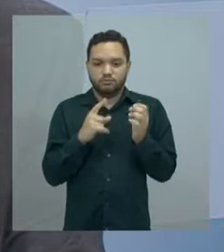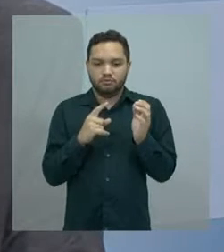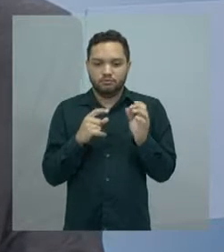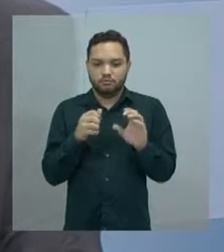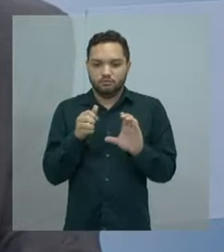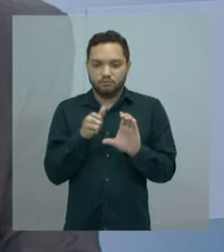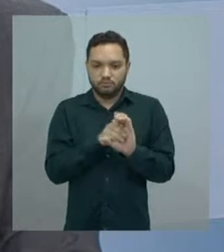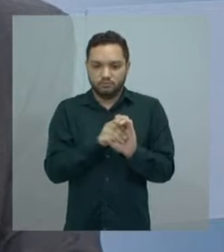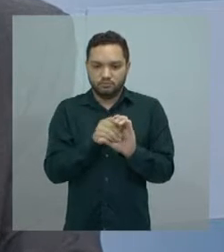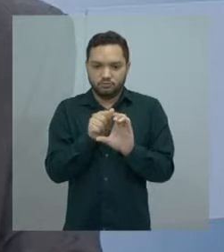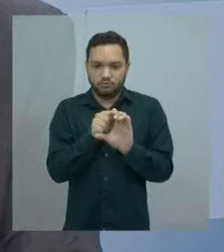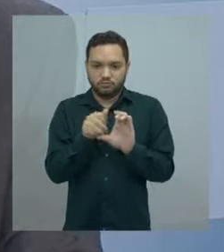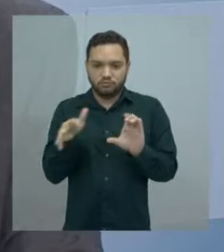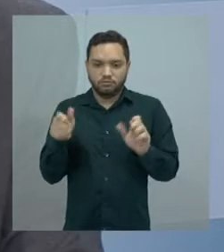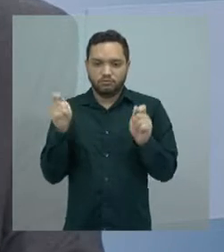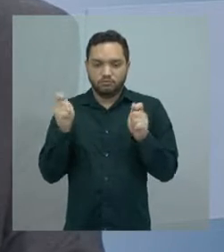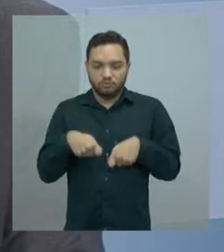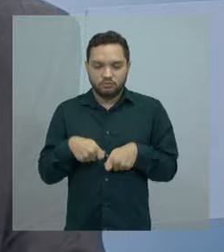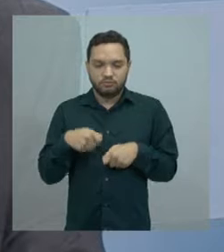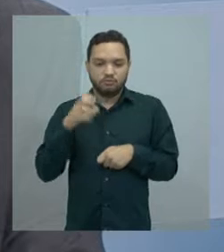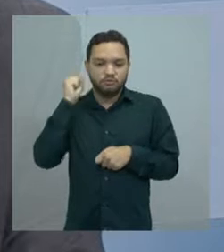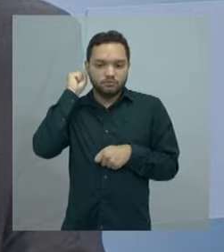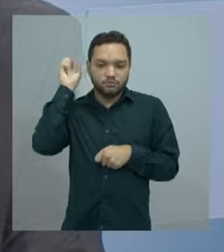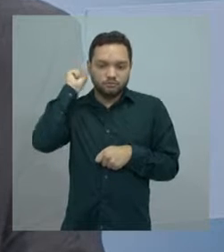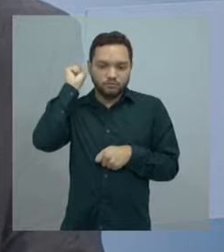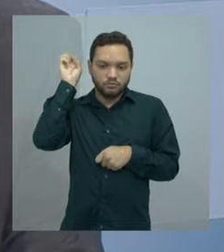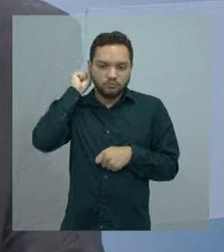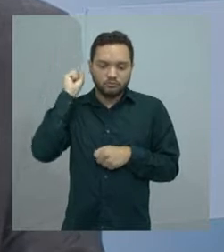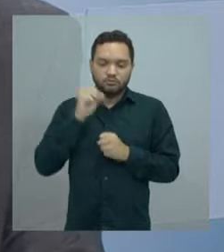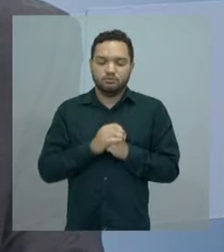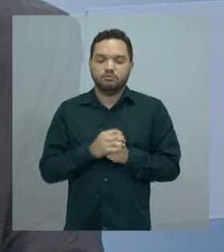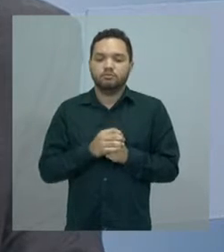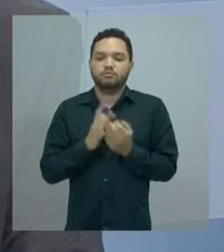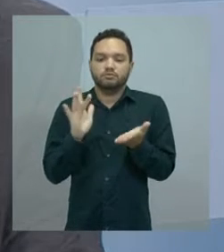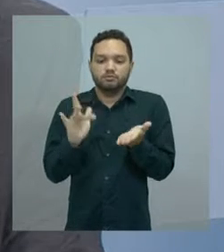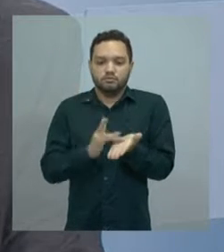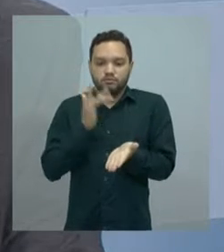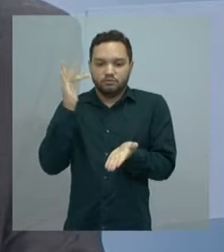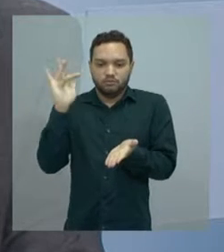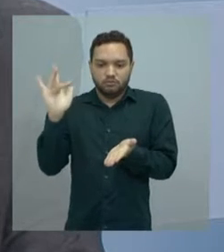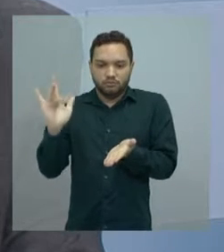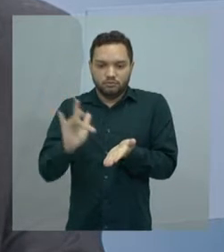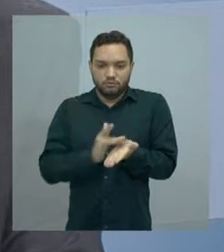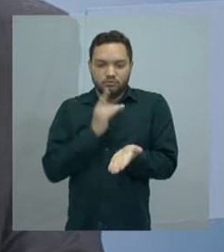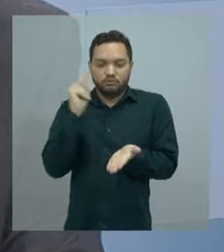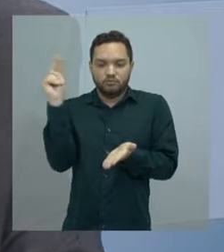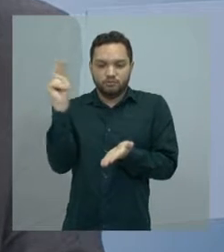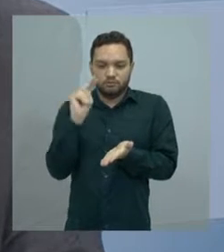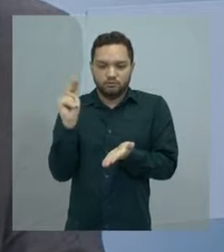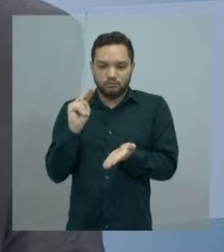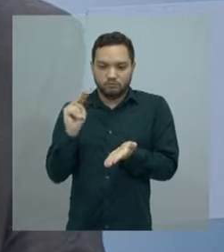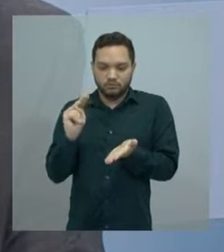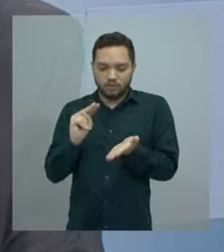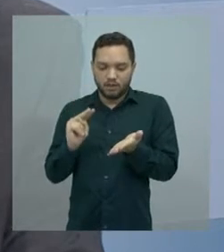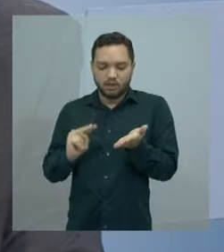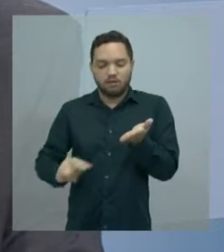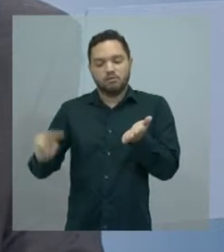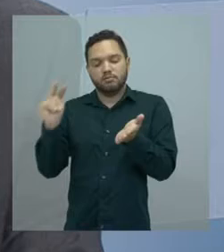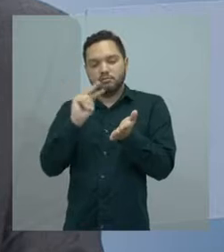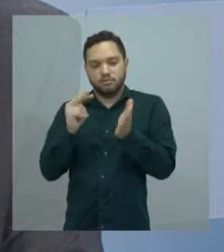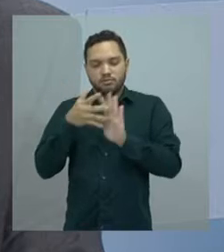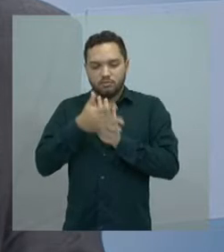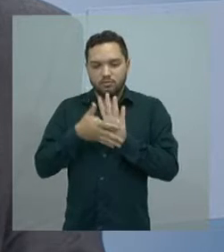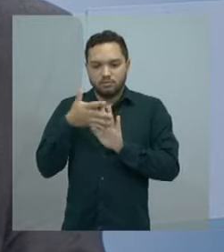específico, elas ouvem. Elas vão passando a tela e o programa vai lendo o texto.